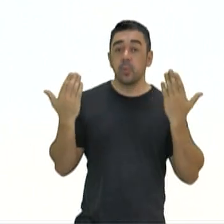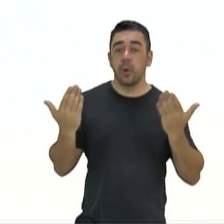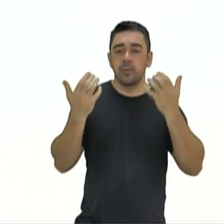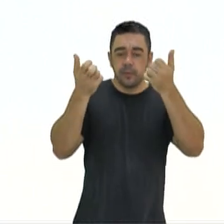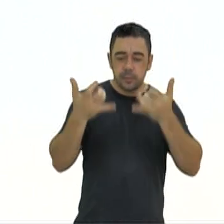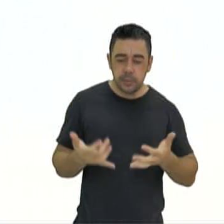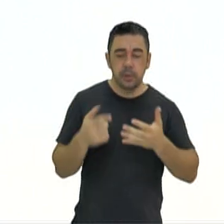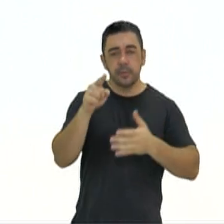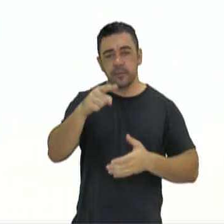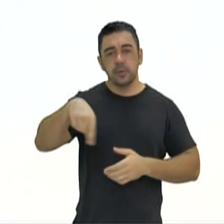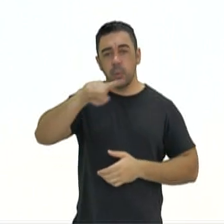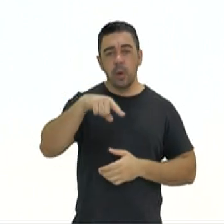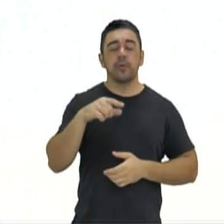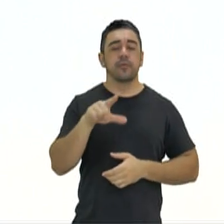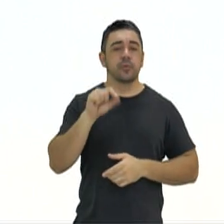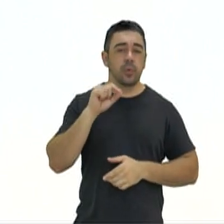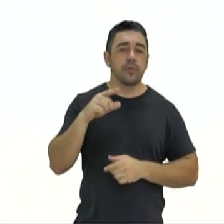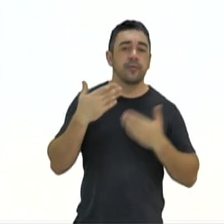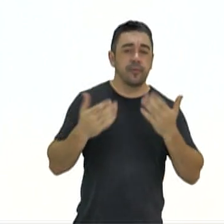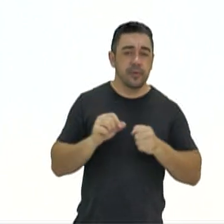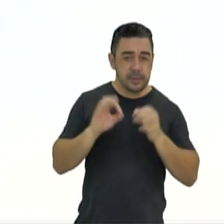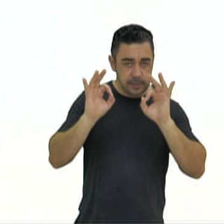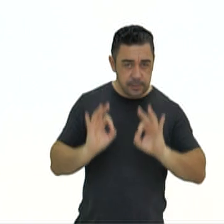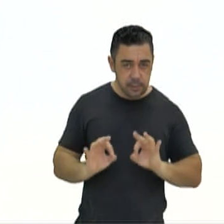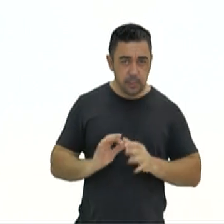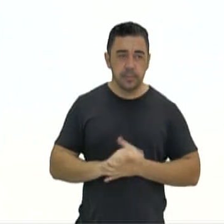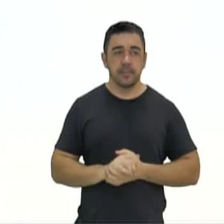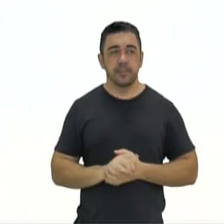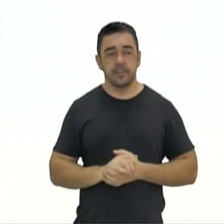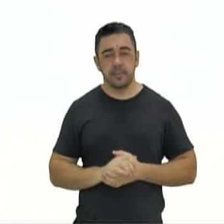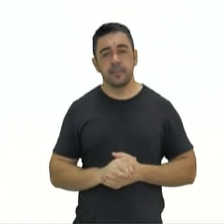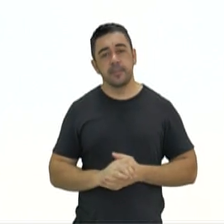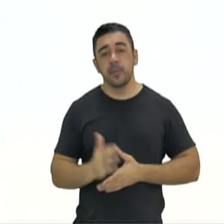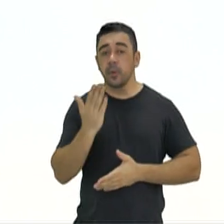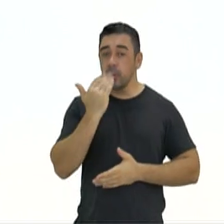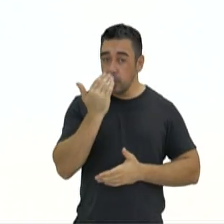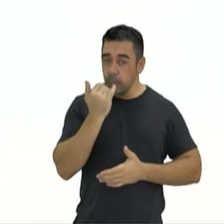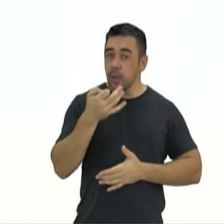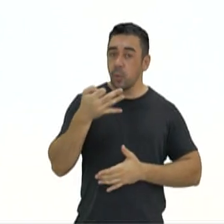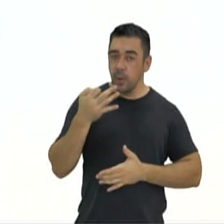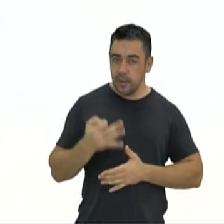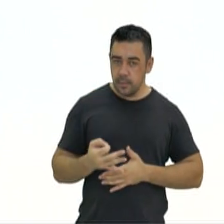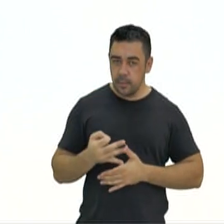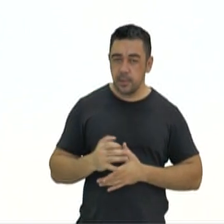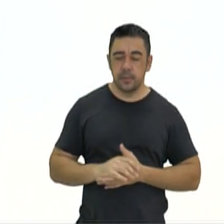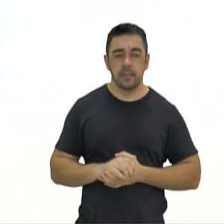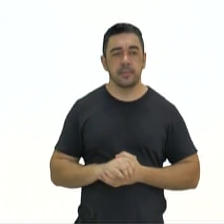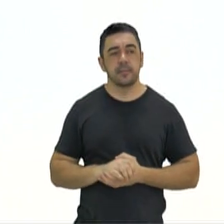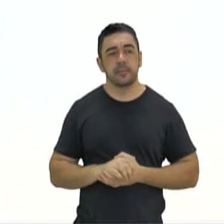qual intensidade, qual duração. Reeducação alimentar é importantíssima.